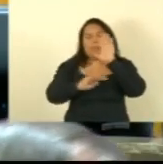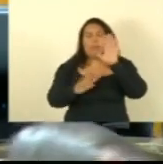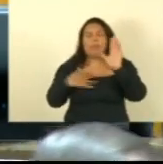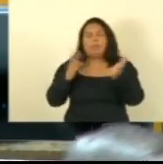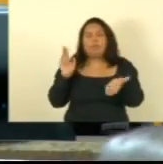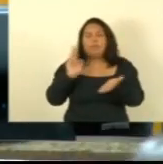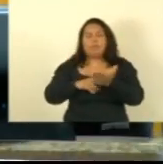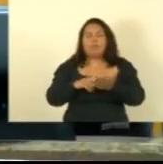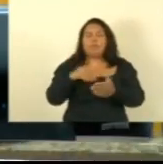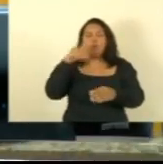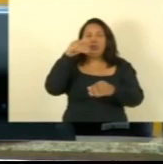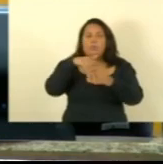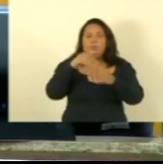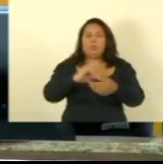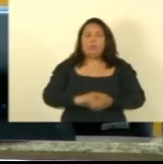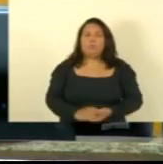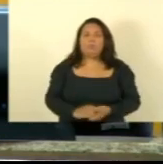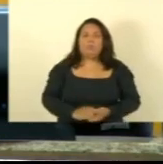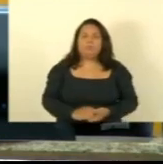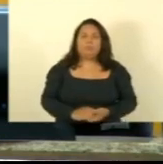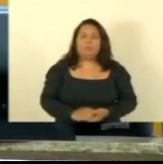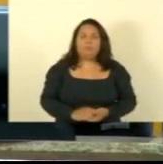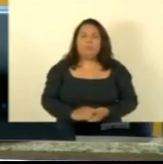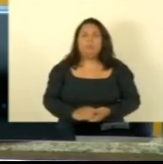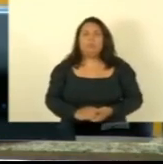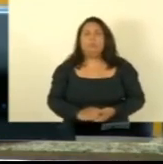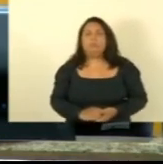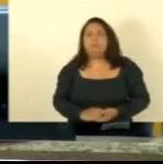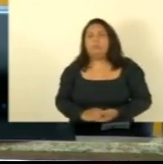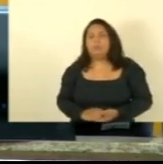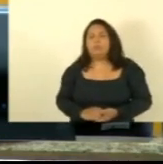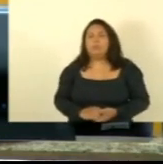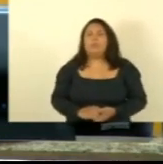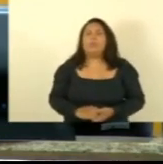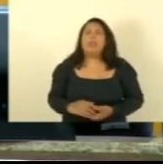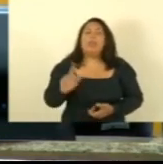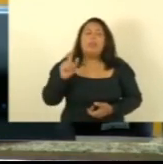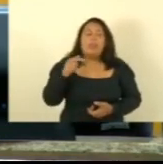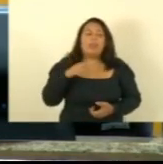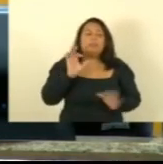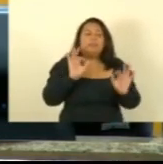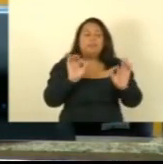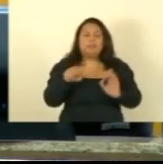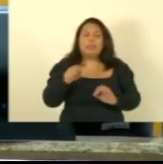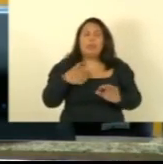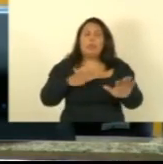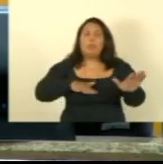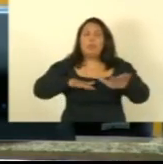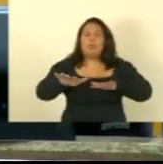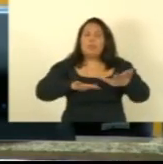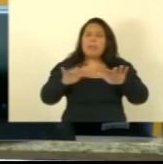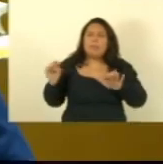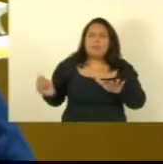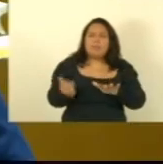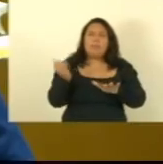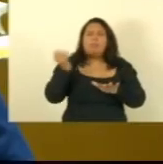votos. Nós indicamos, presidente, a votação sim, uma vez que se trata de um movimento